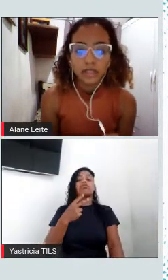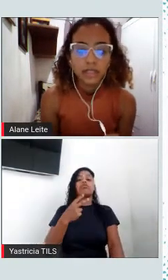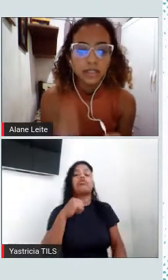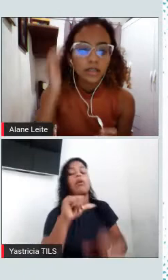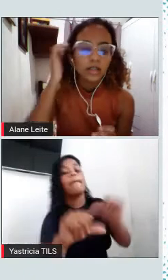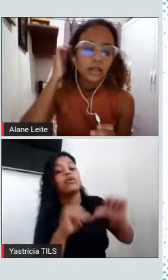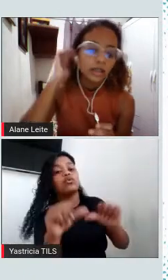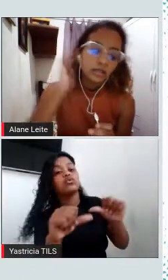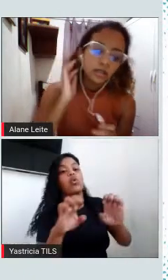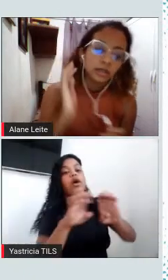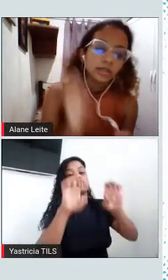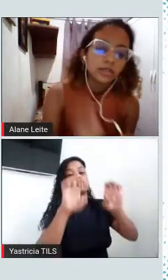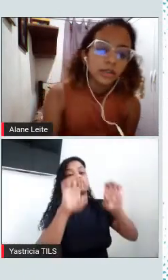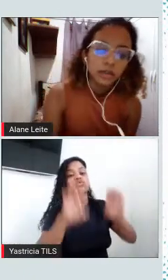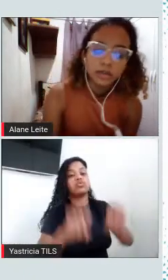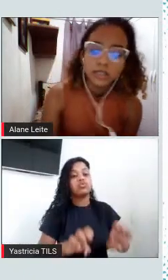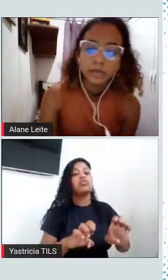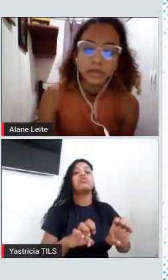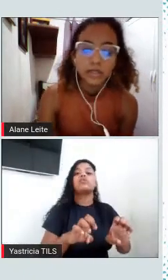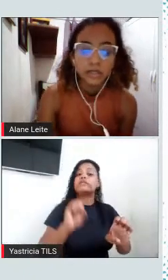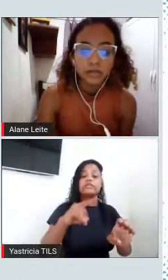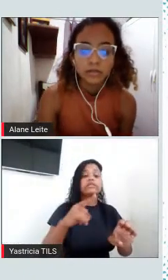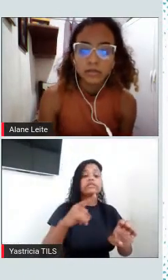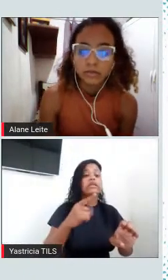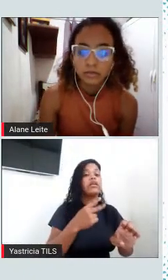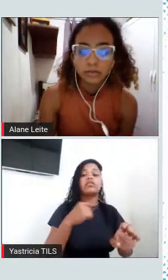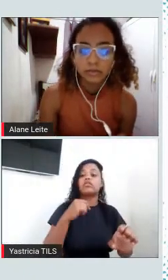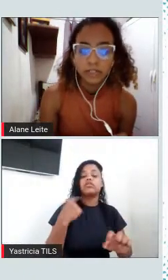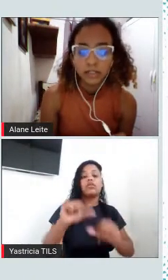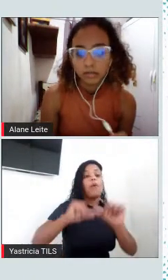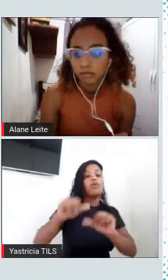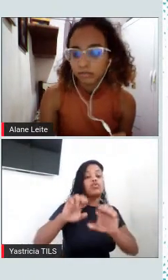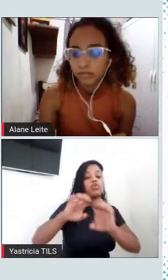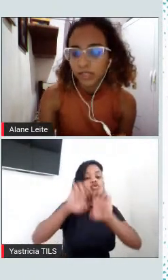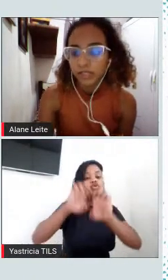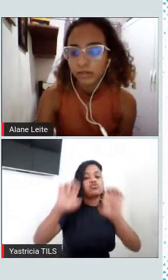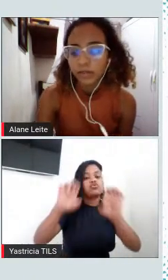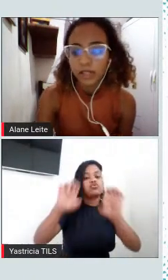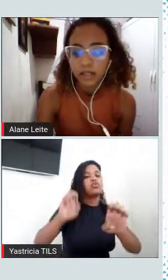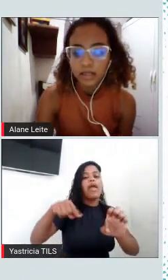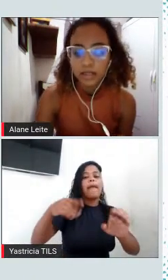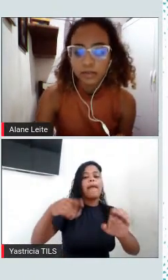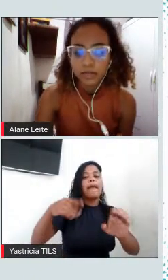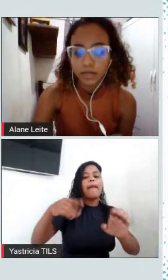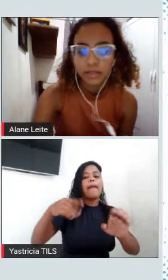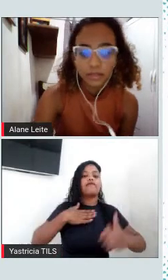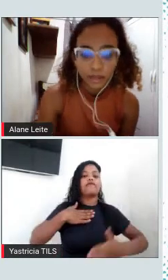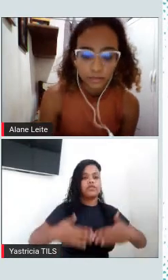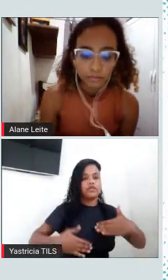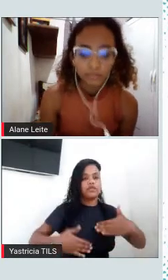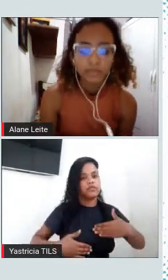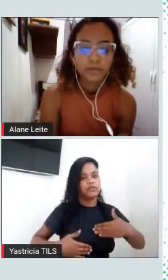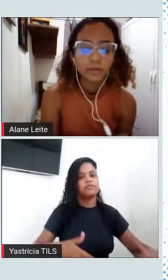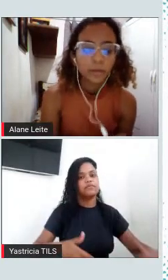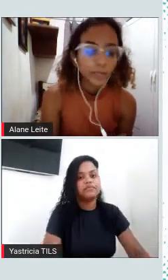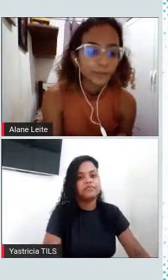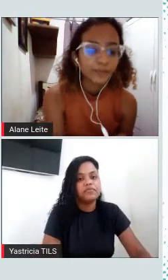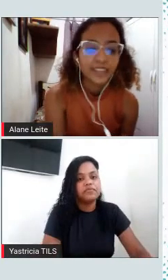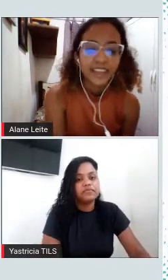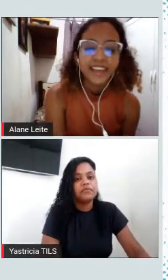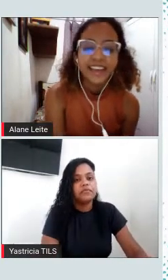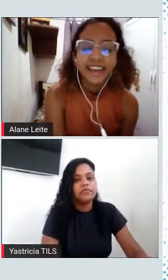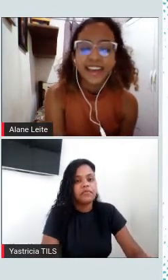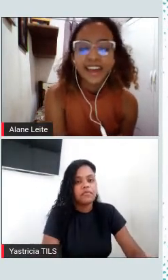estrutura deles. Então, se não modificou, vai ser um processo físico. Eita, eu coloquei lá em cima, mas era mais embaixo. Tudo